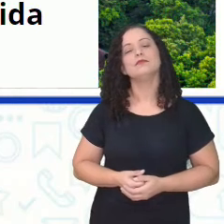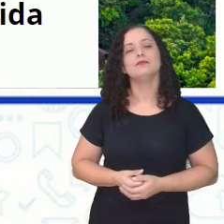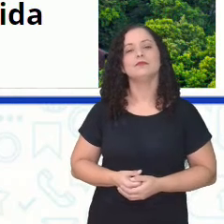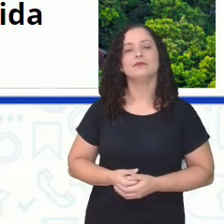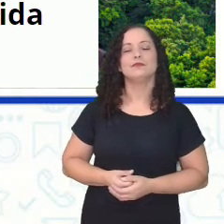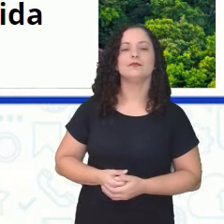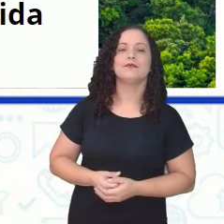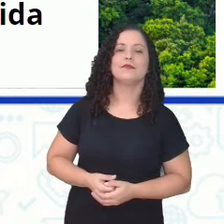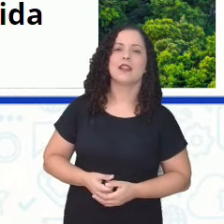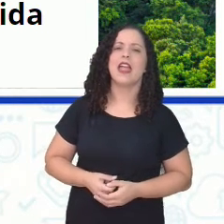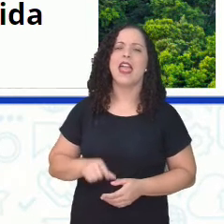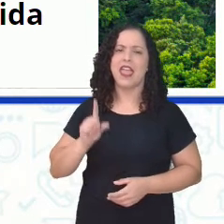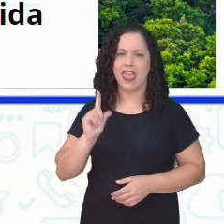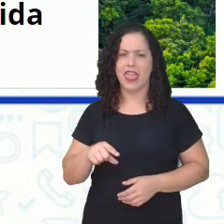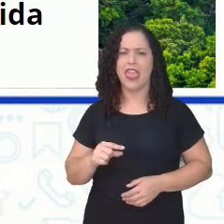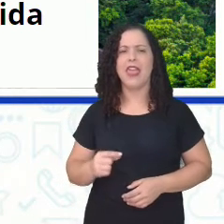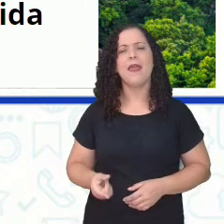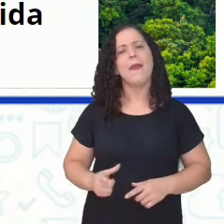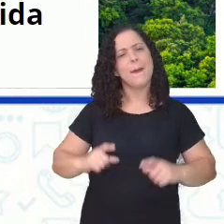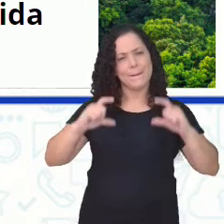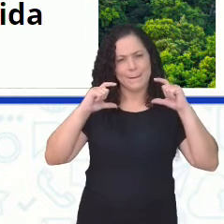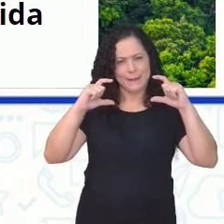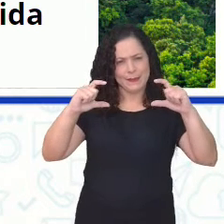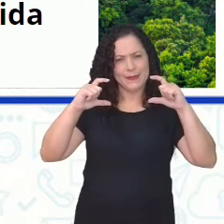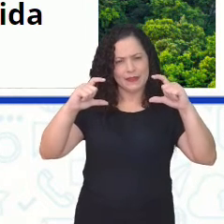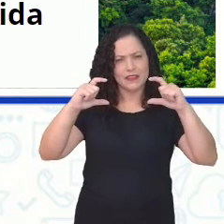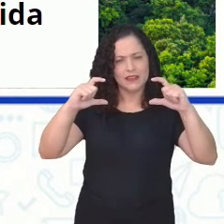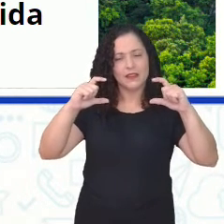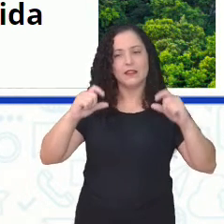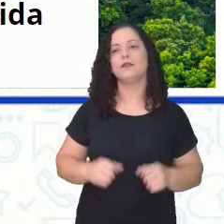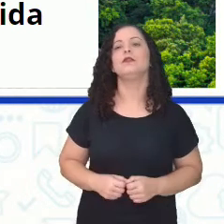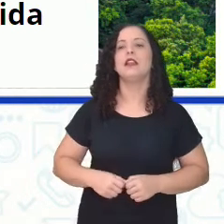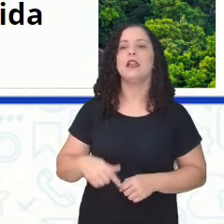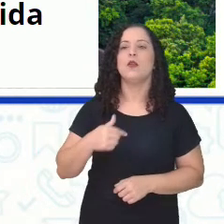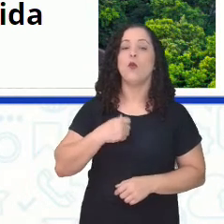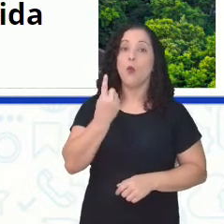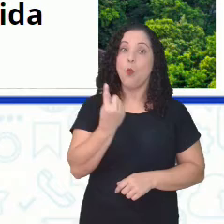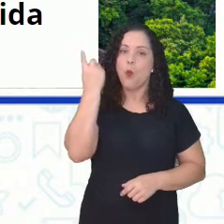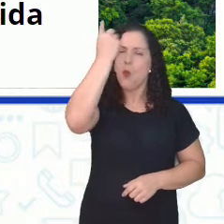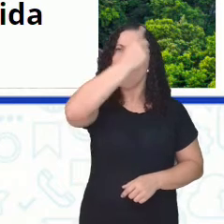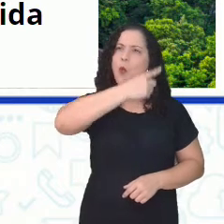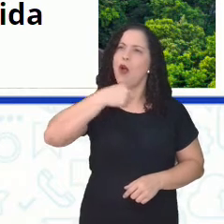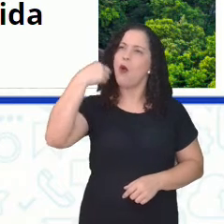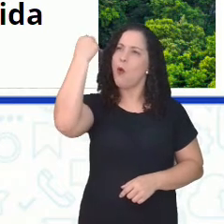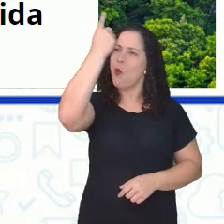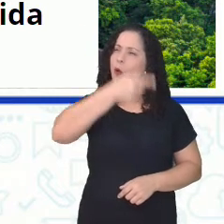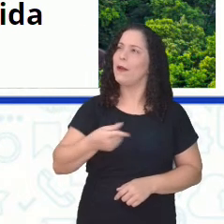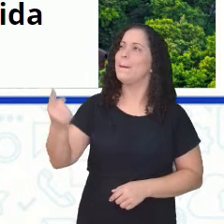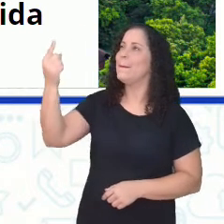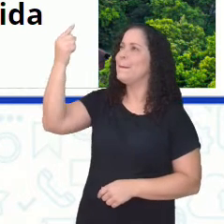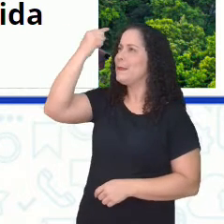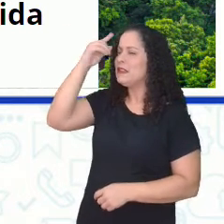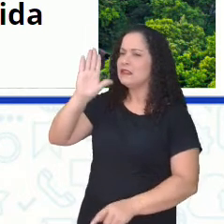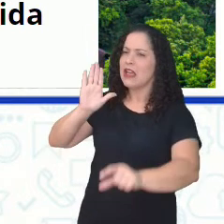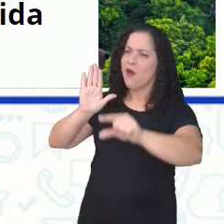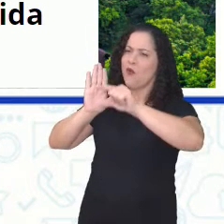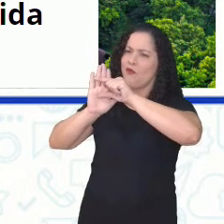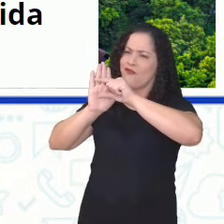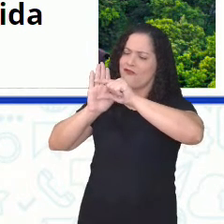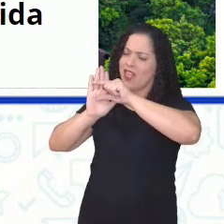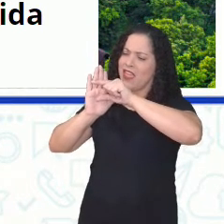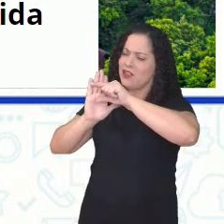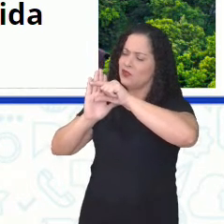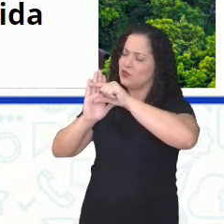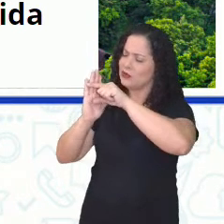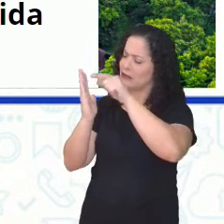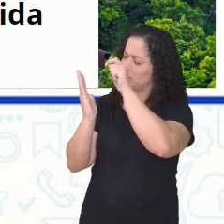Então, é bem pequeno. Diz assim: gastei 1 hora pensando em um verso que a pena não quer escrever.